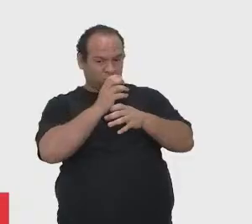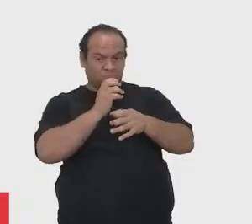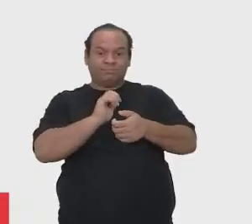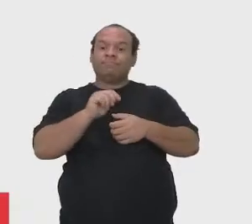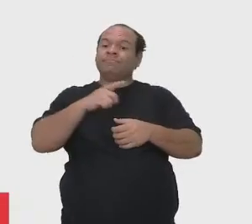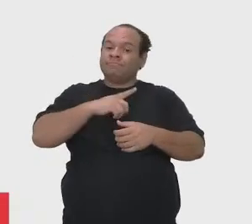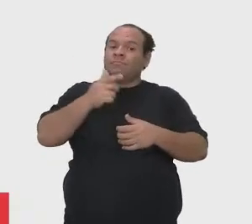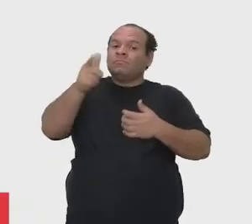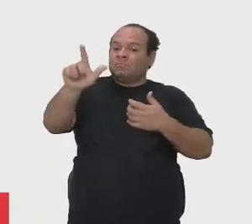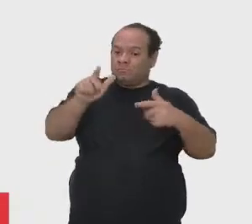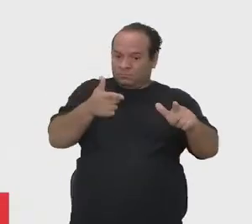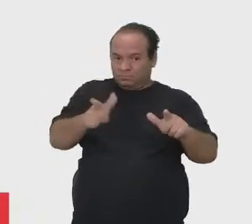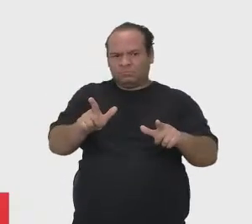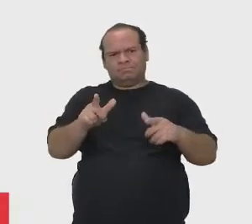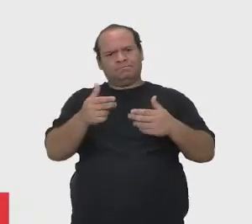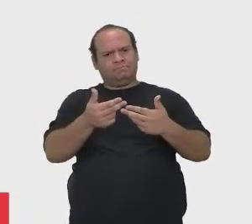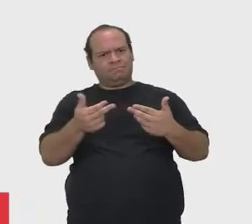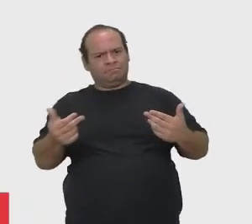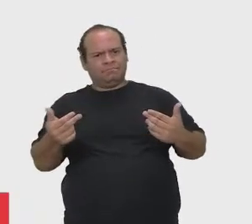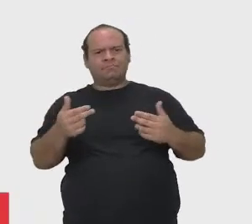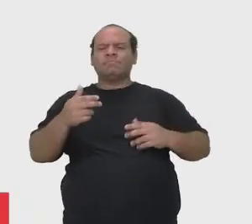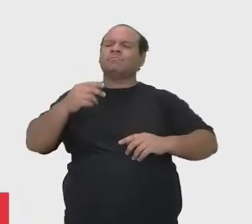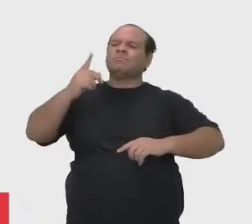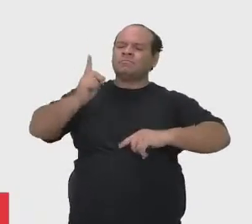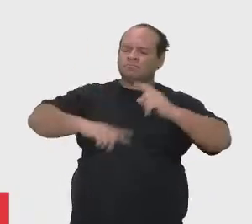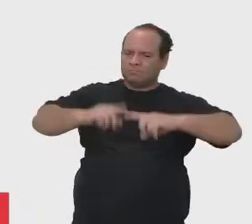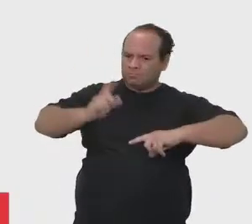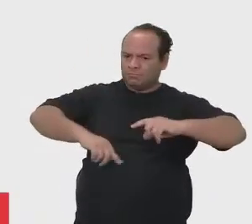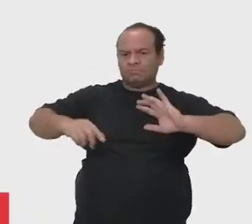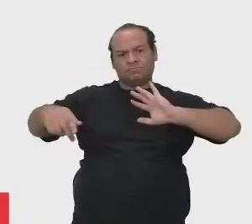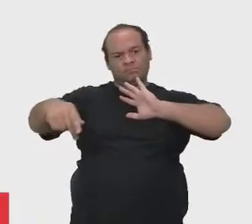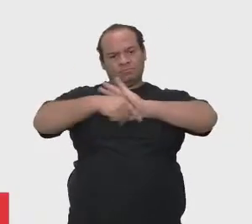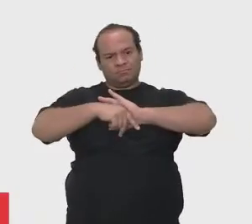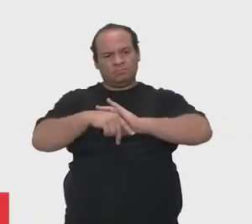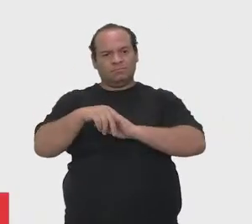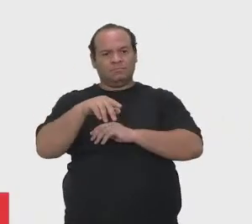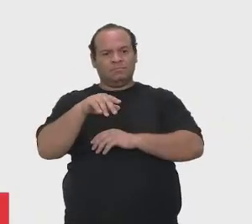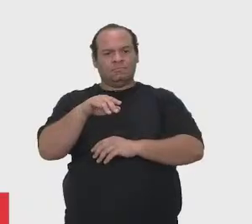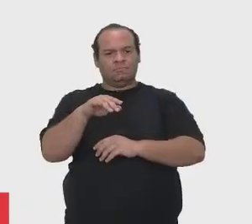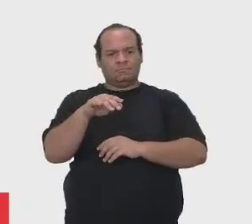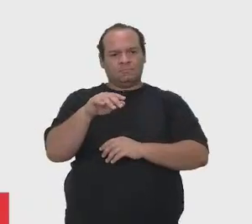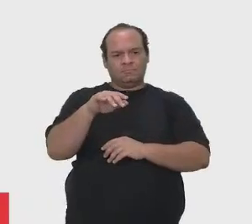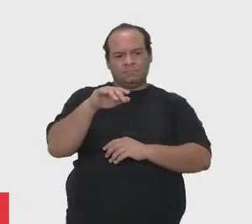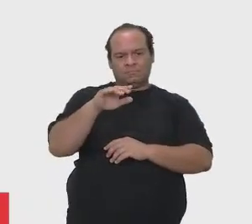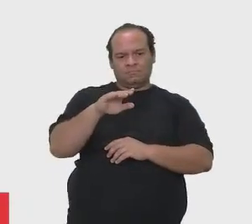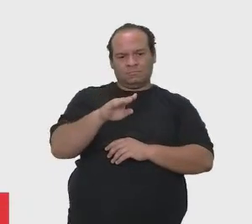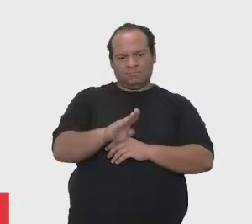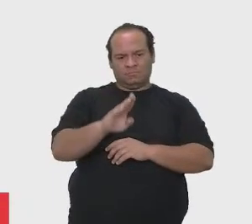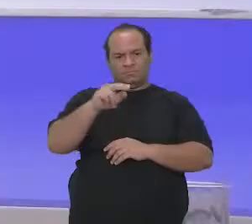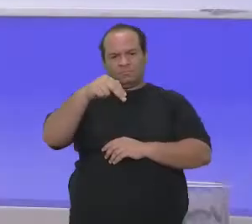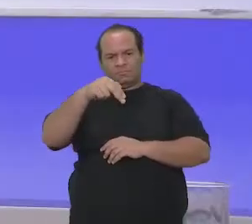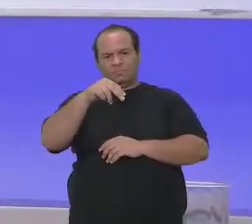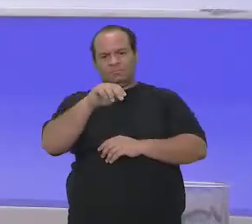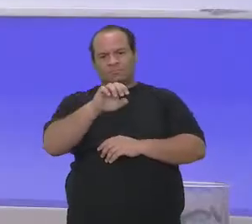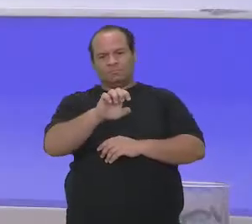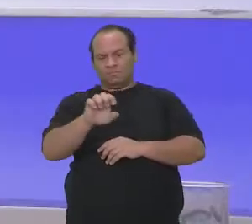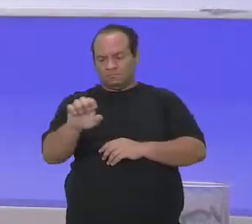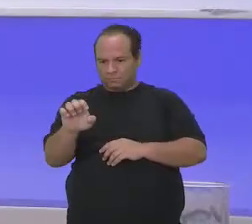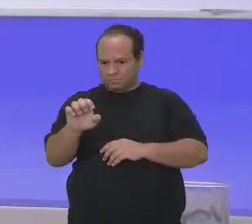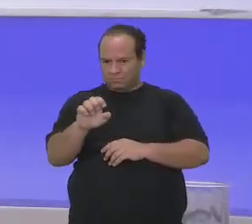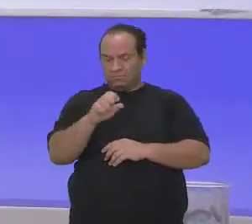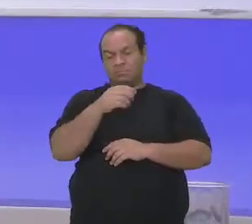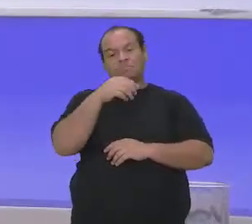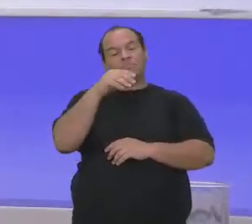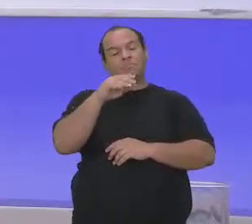gente consegue, através de outras habilidades da BNCC, implementar a fala de eficiência